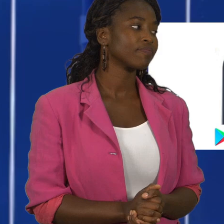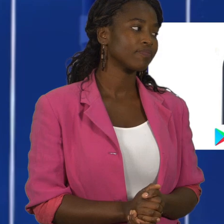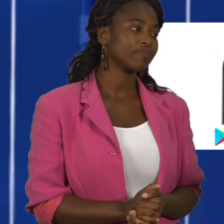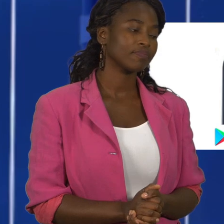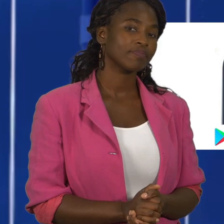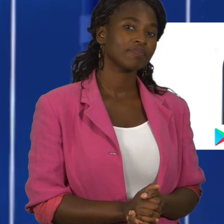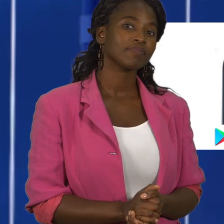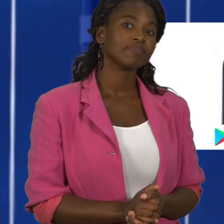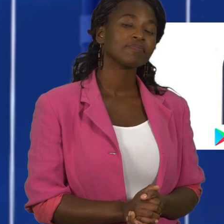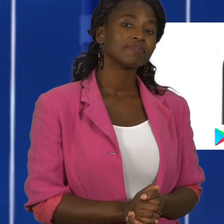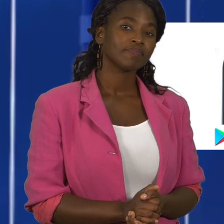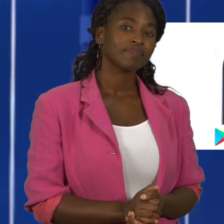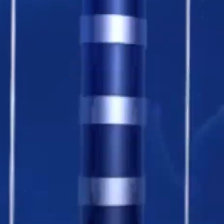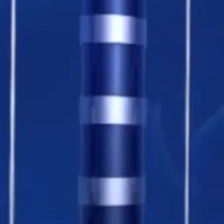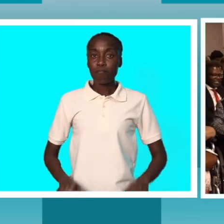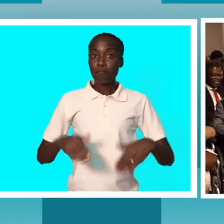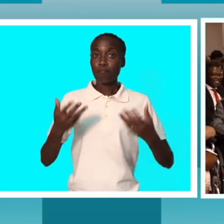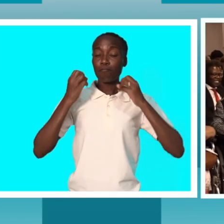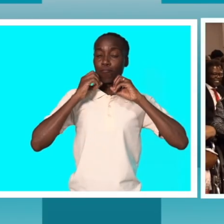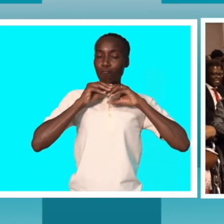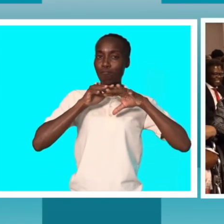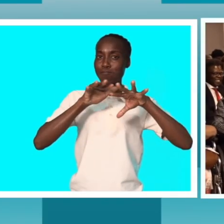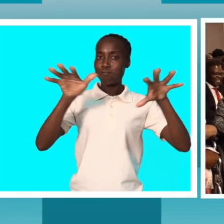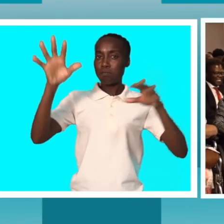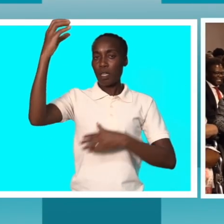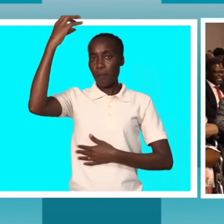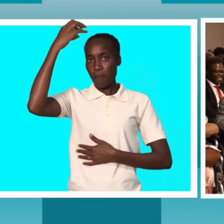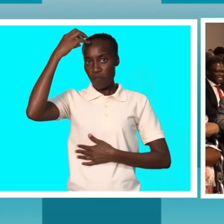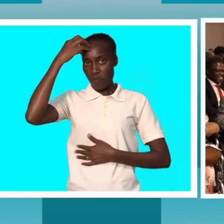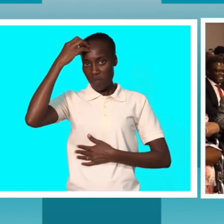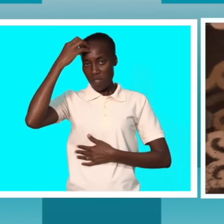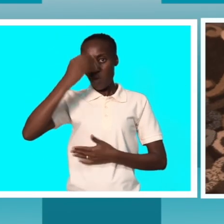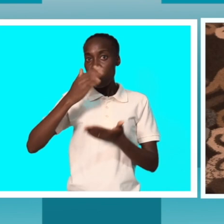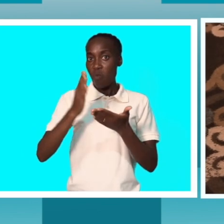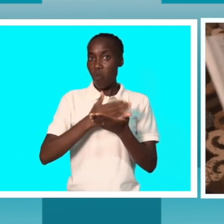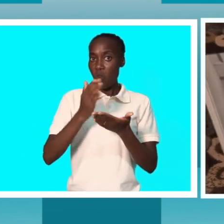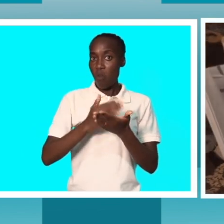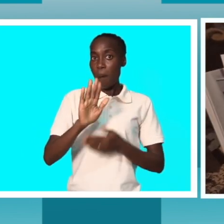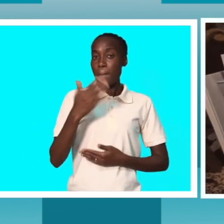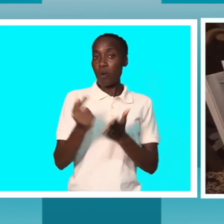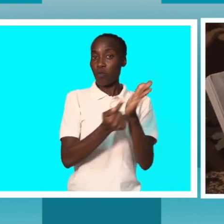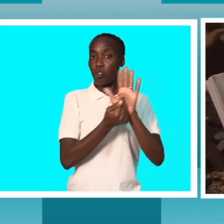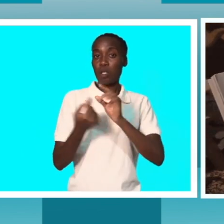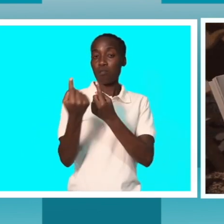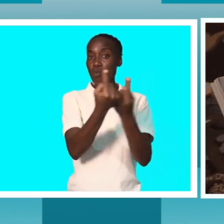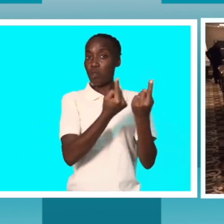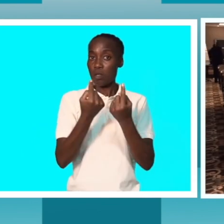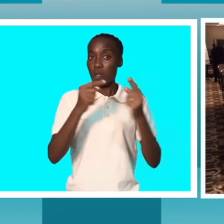pessoas com deficiência. Foi lançado em Maputo um estudo sobre a